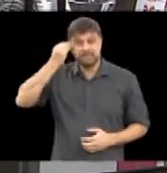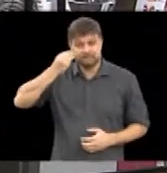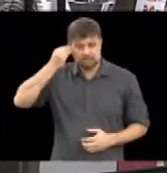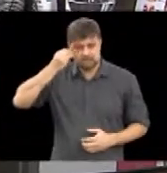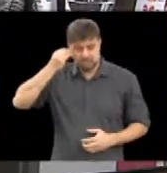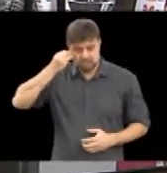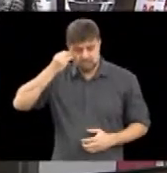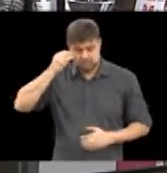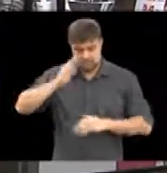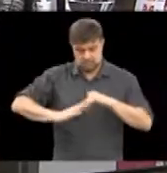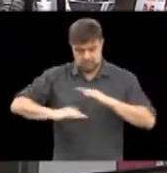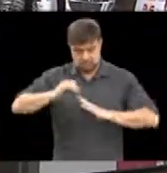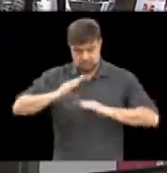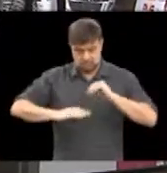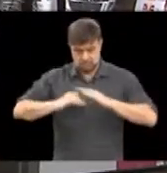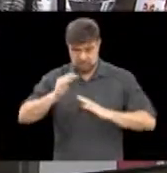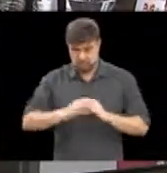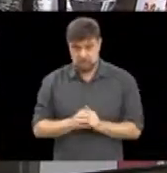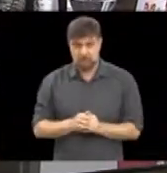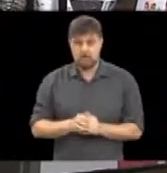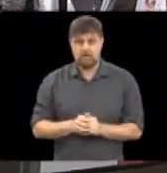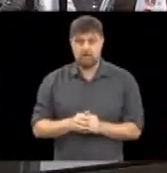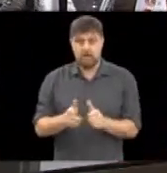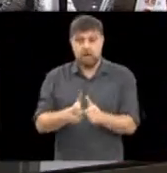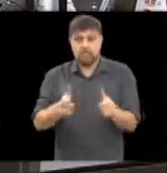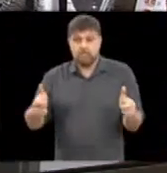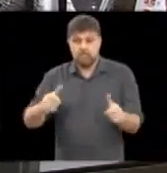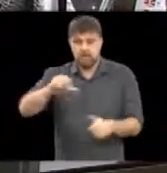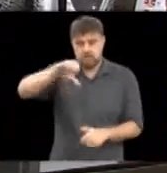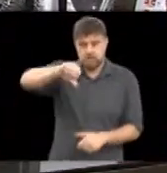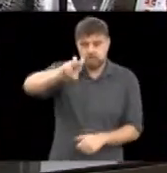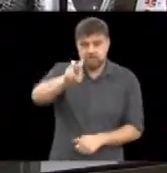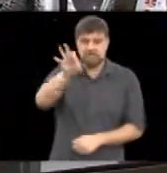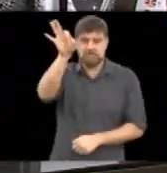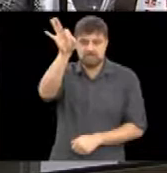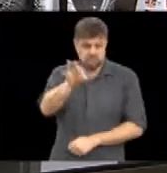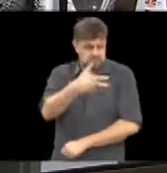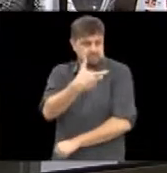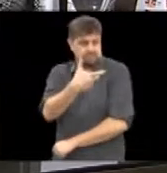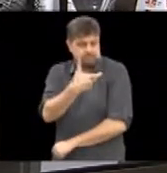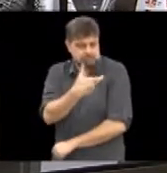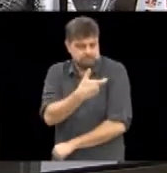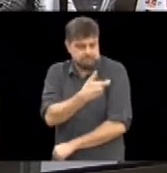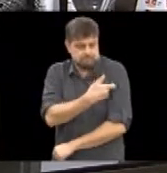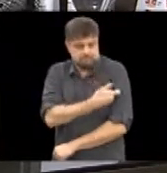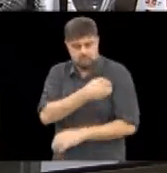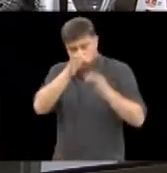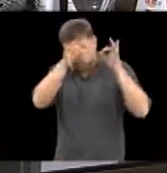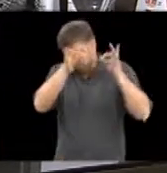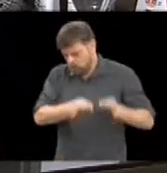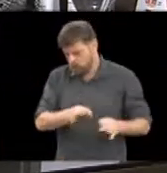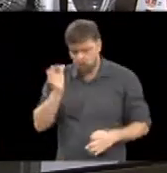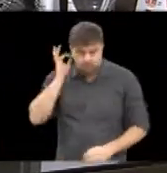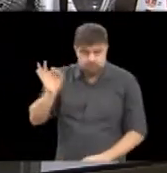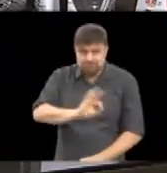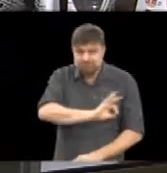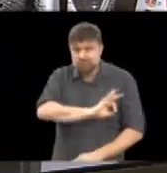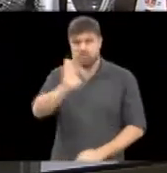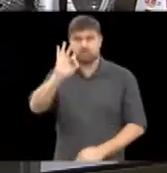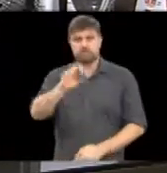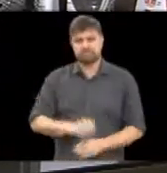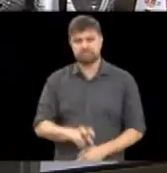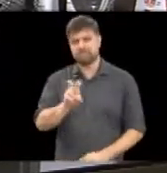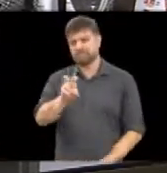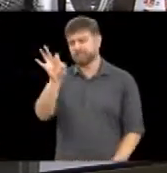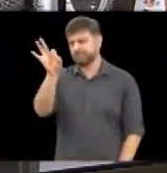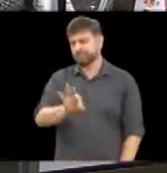experiência aqui na clínica, a maioria, vamos falar, 95% dos pacientes tem uma resposta ótima.